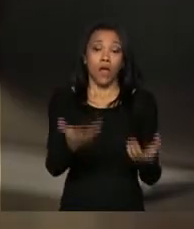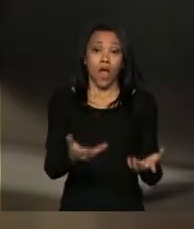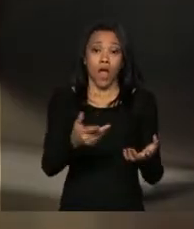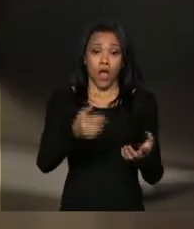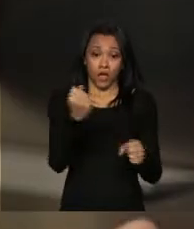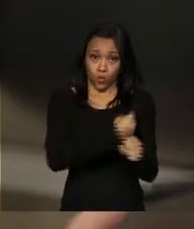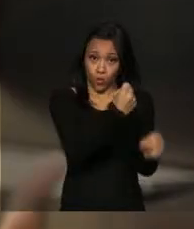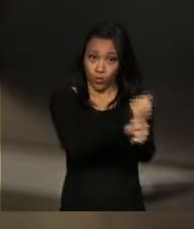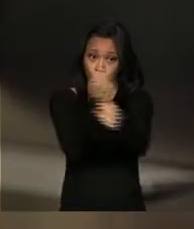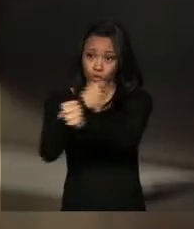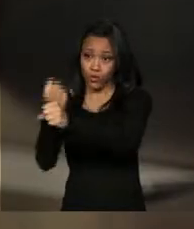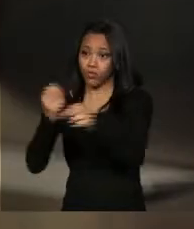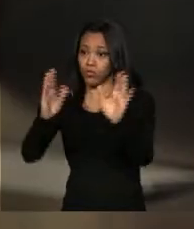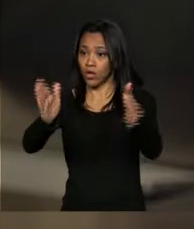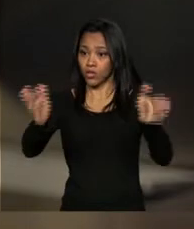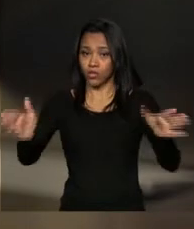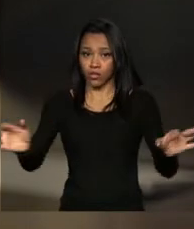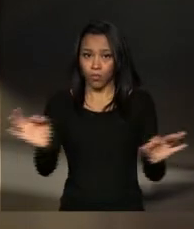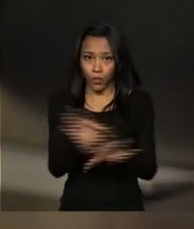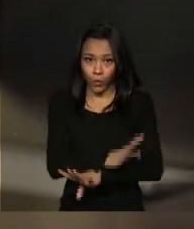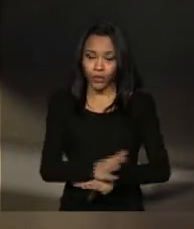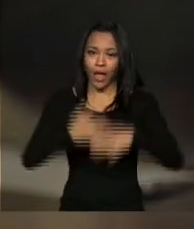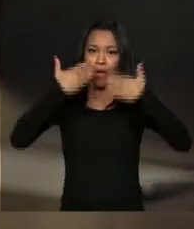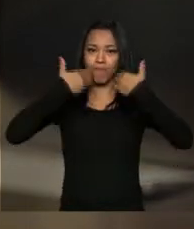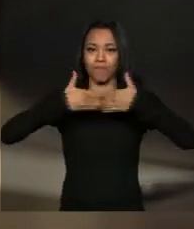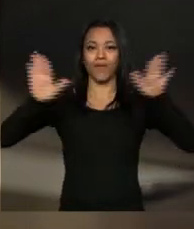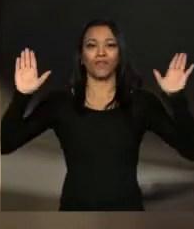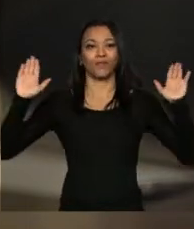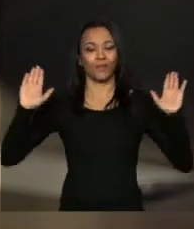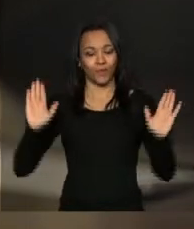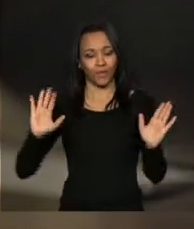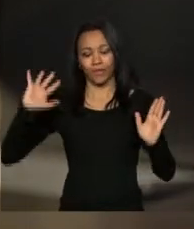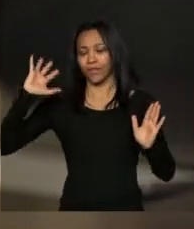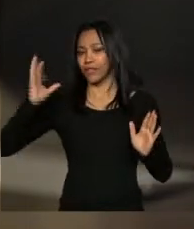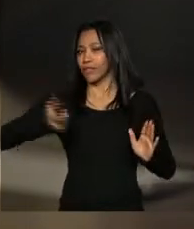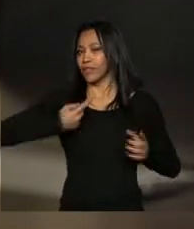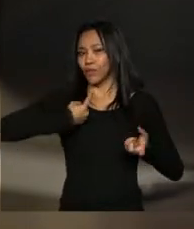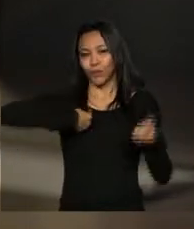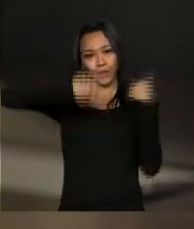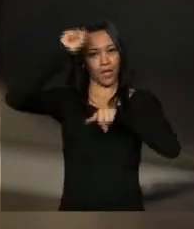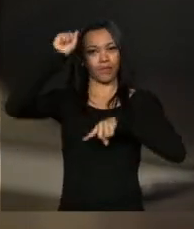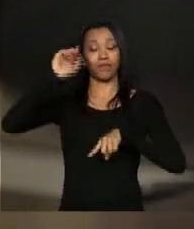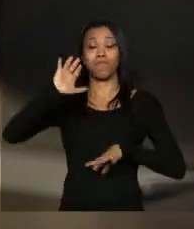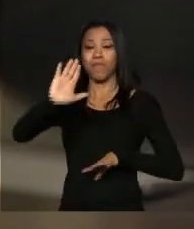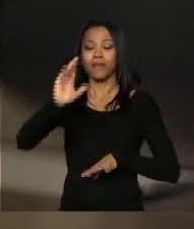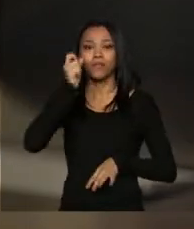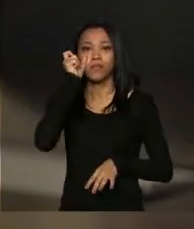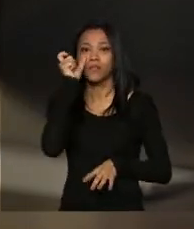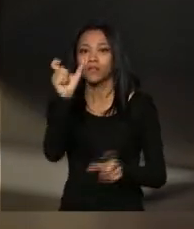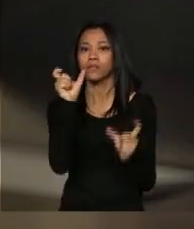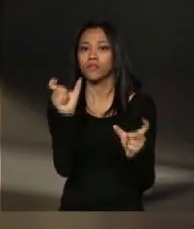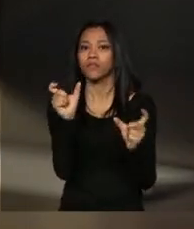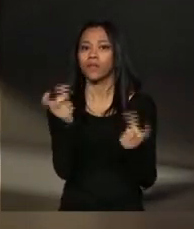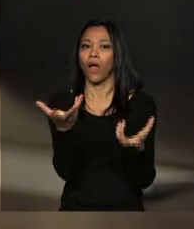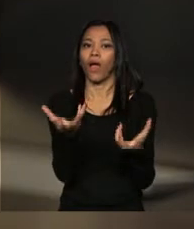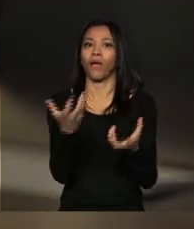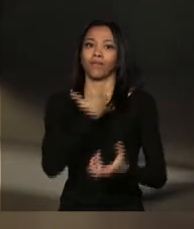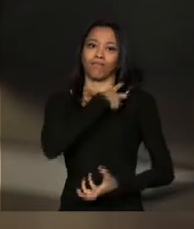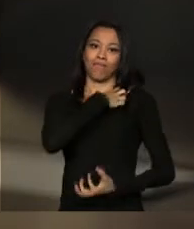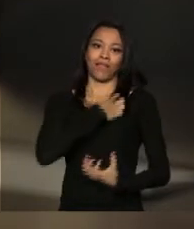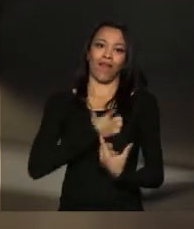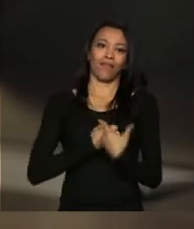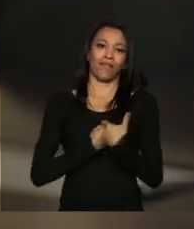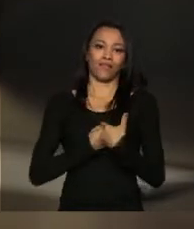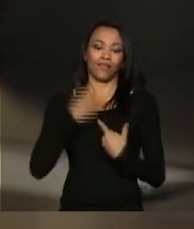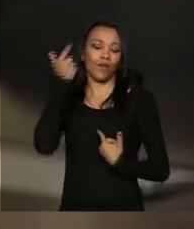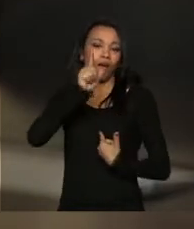prontas, sabemos que a abertura será um grande sucesso, mas as medalhas é algo que a gente quer ver realmente os nossos